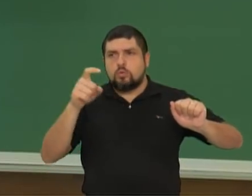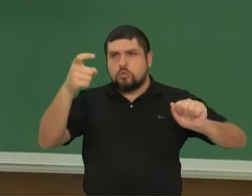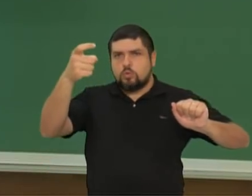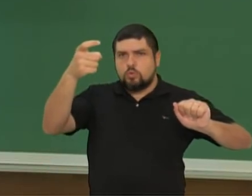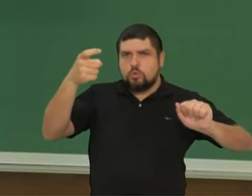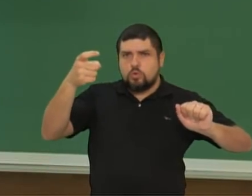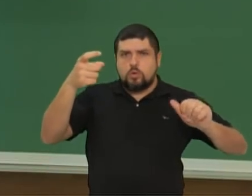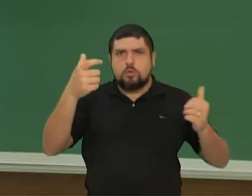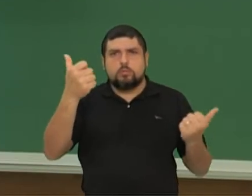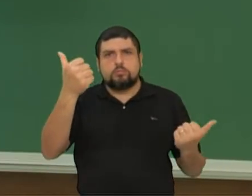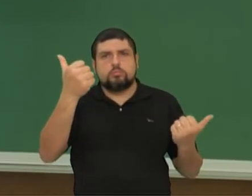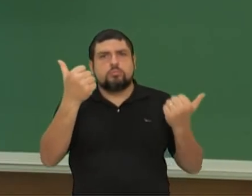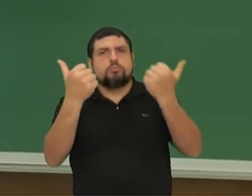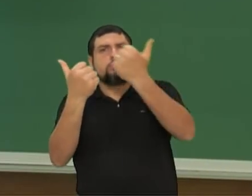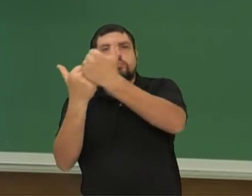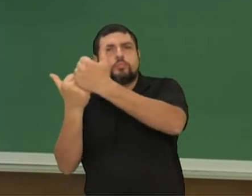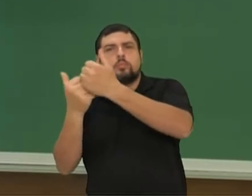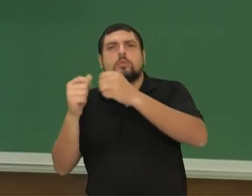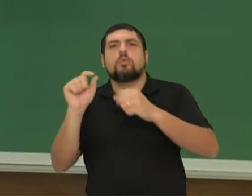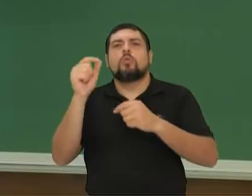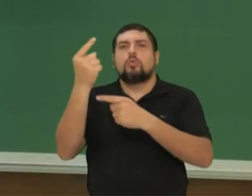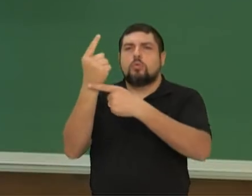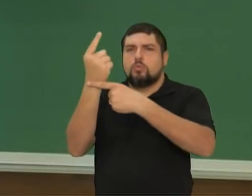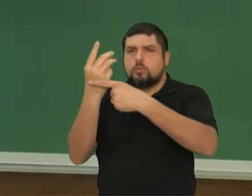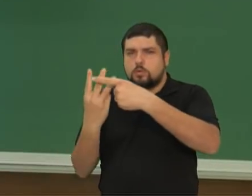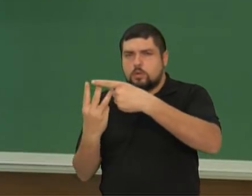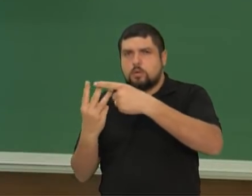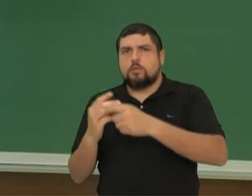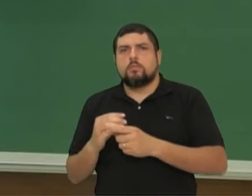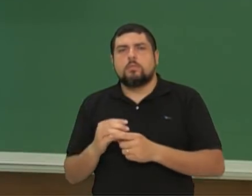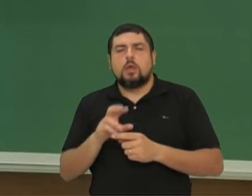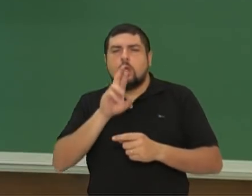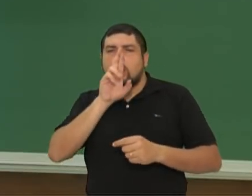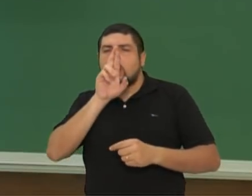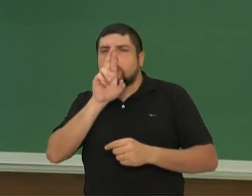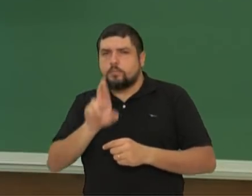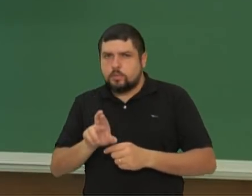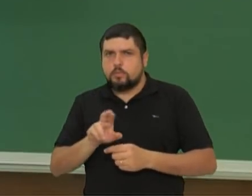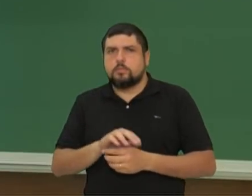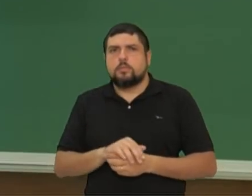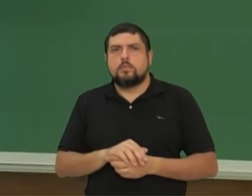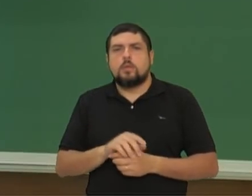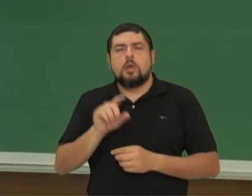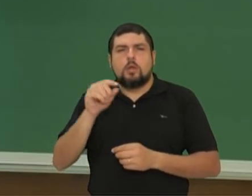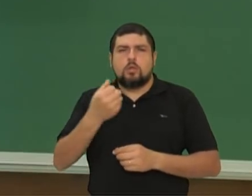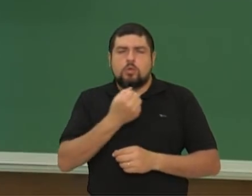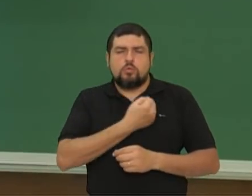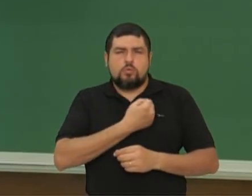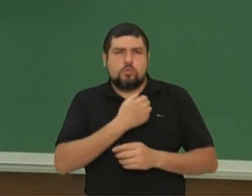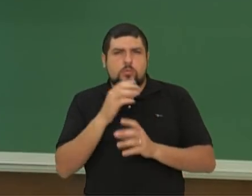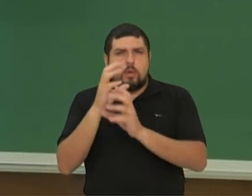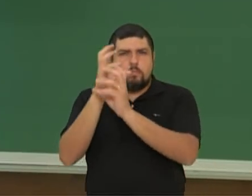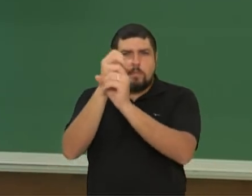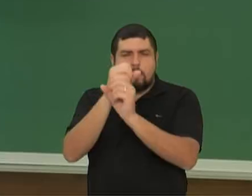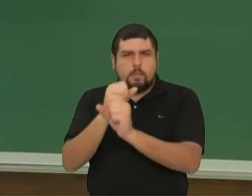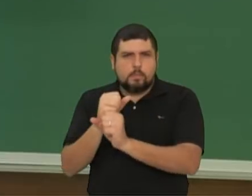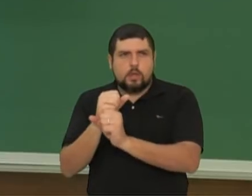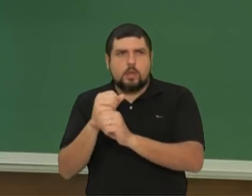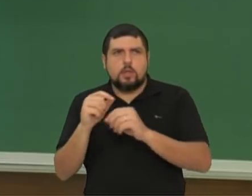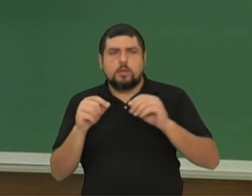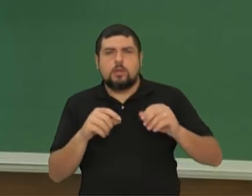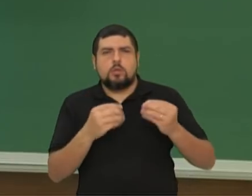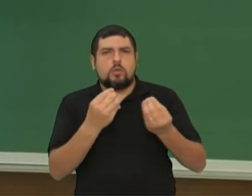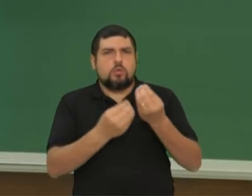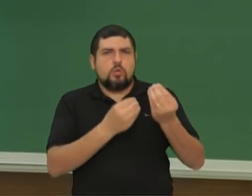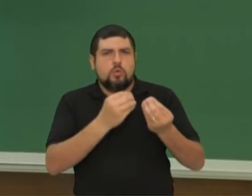variável, o x, por 1/3. Aí vai encontrar uma resposta. Isso a gente chama de valor numérico de função. Pega um valor,